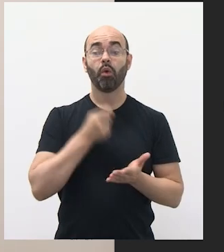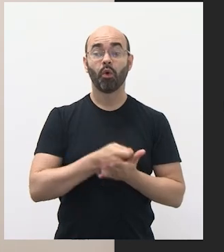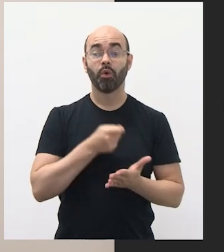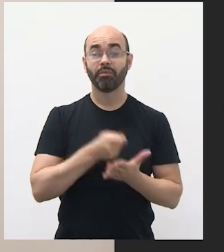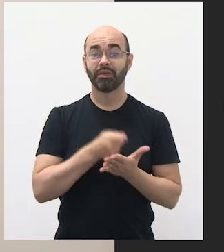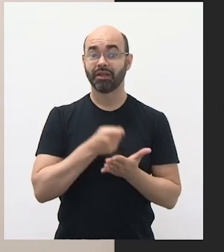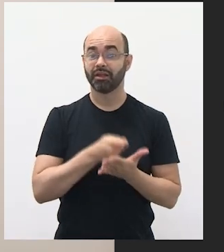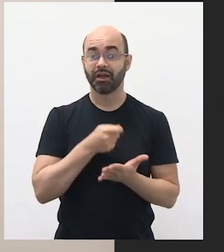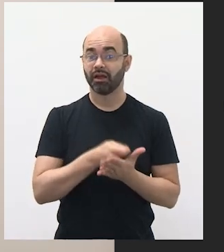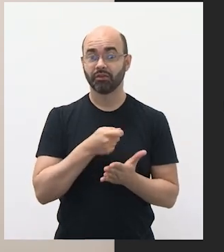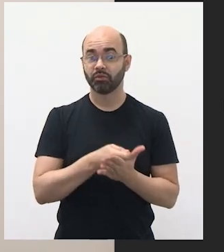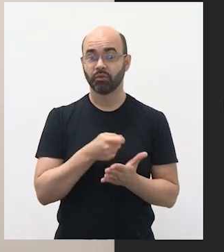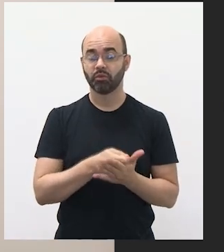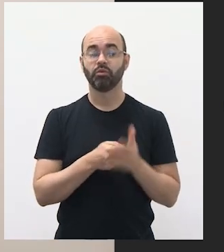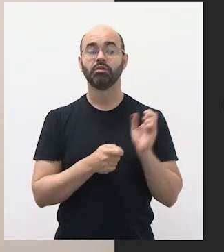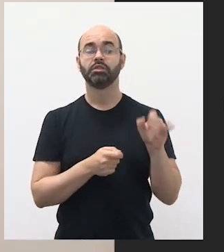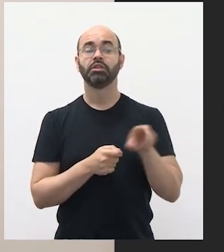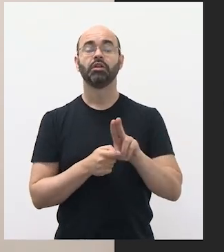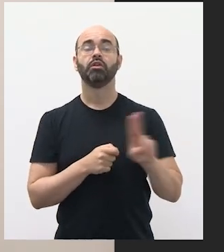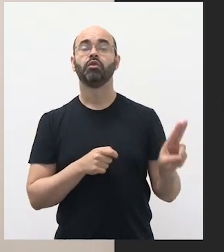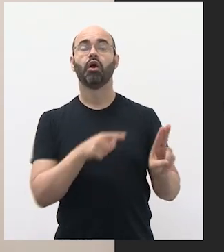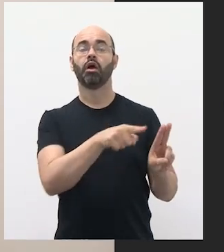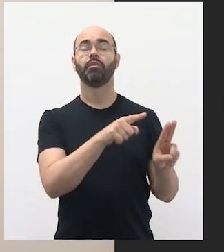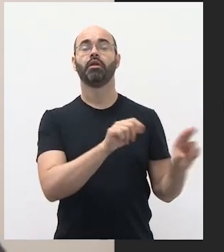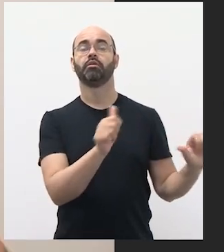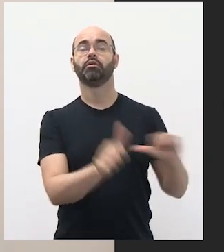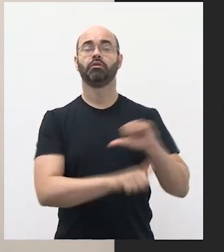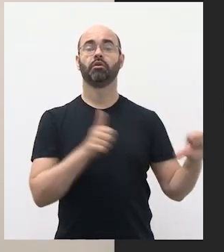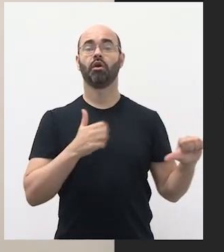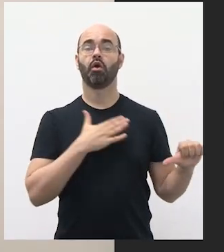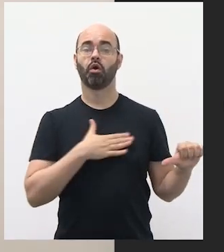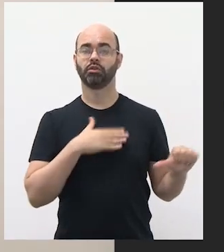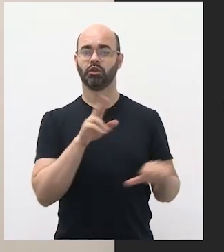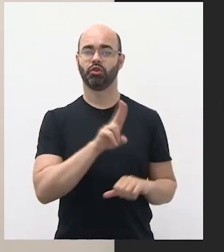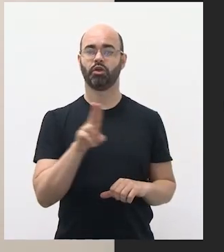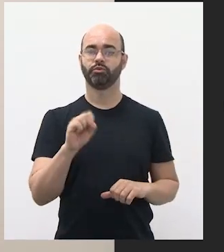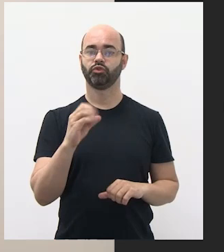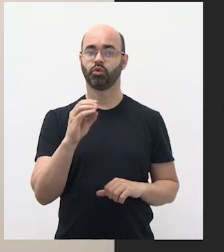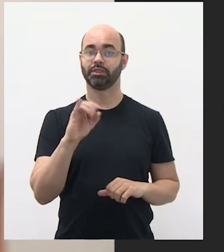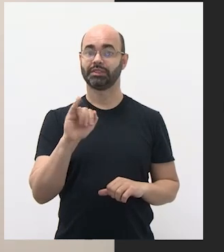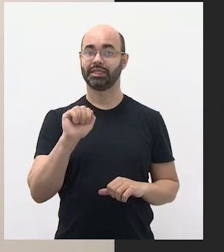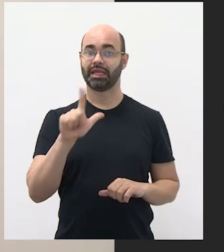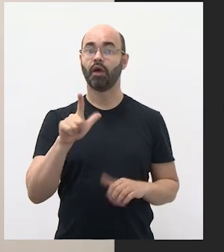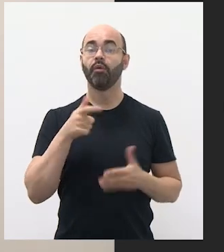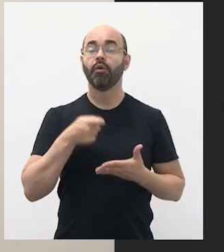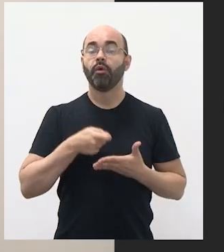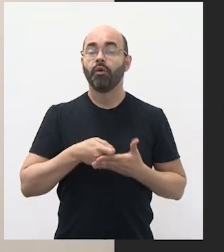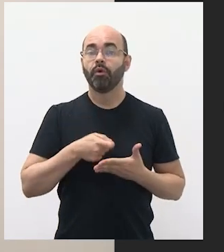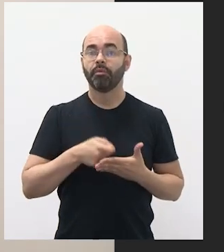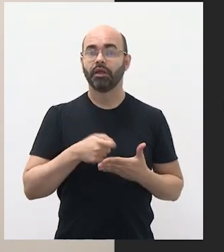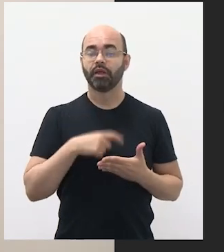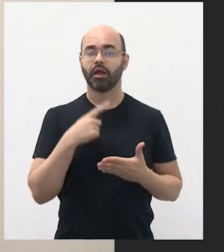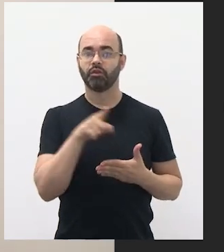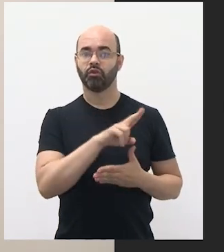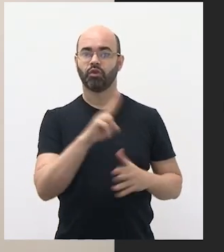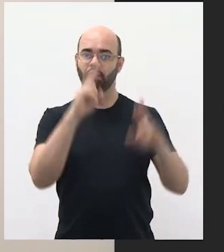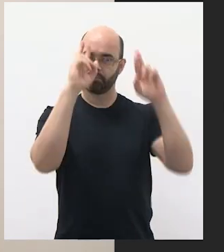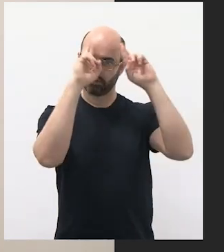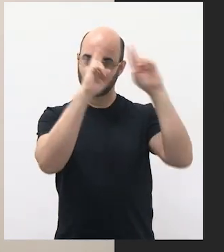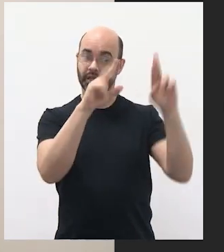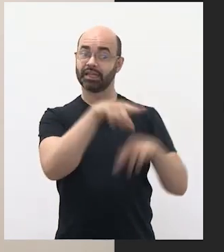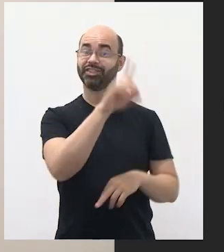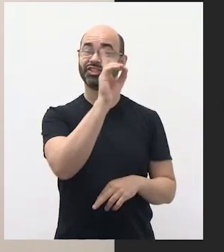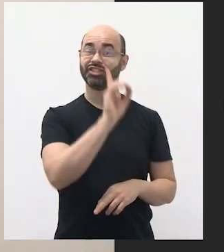públicos, enquanto inseridos dentro de uma política pública. Então, o nome social, ele é um